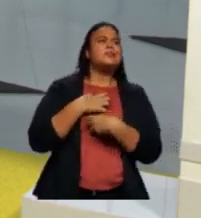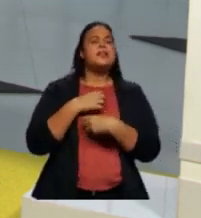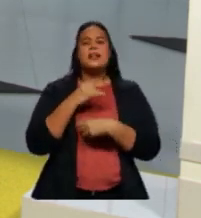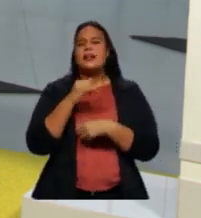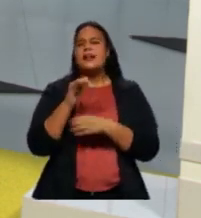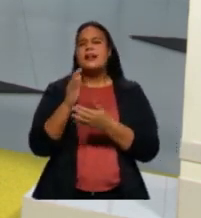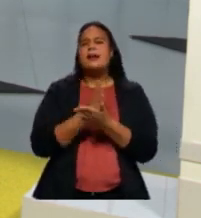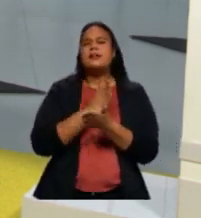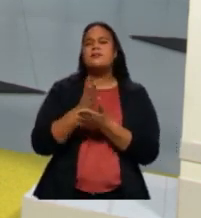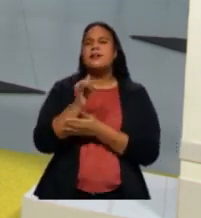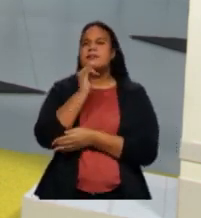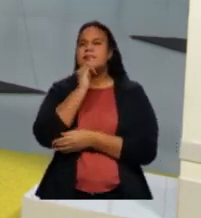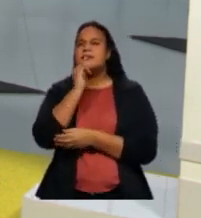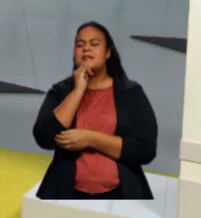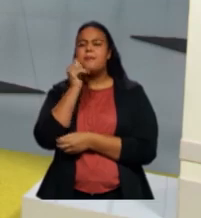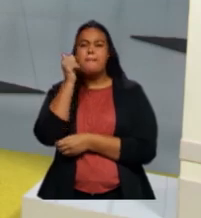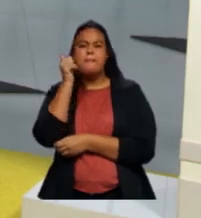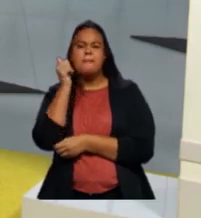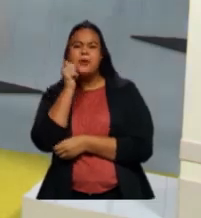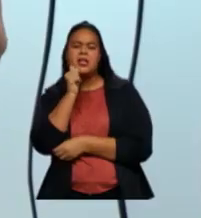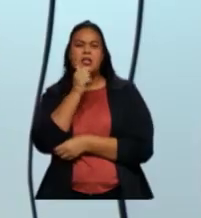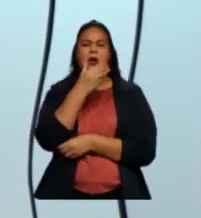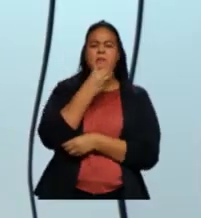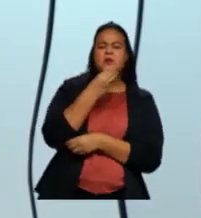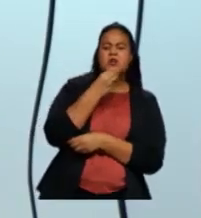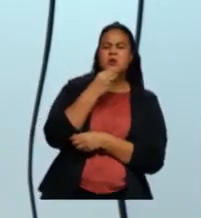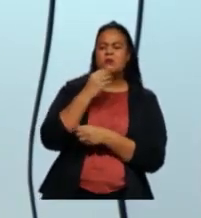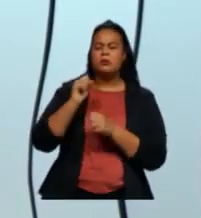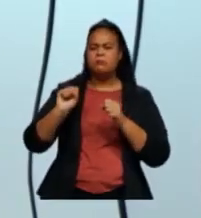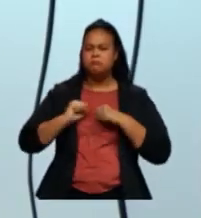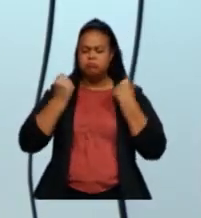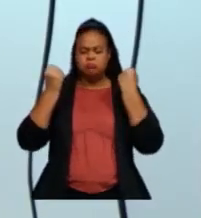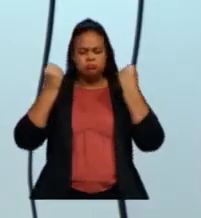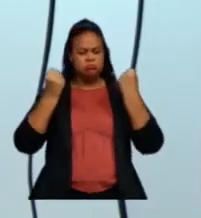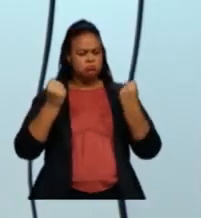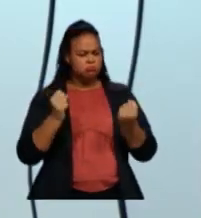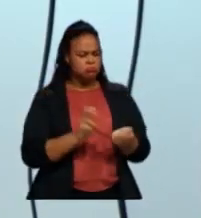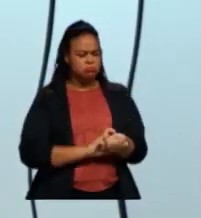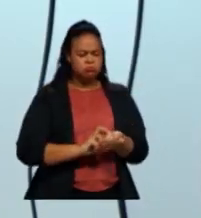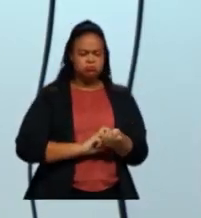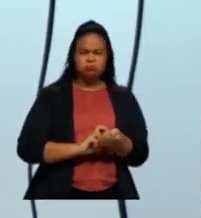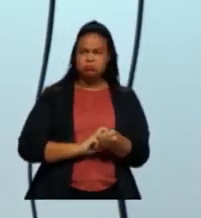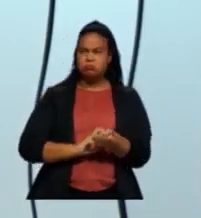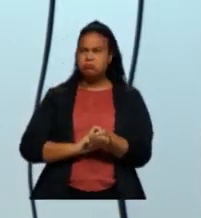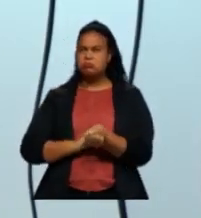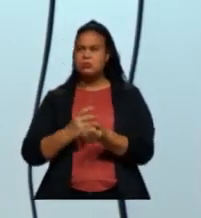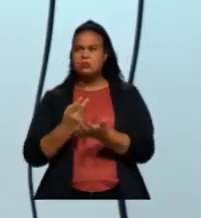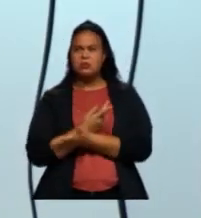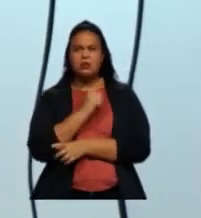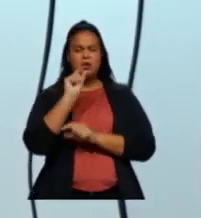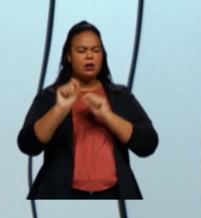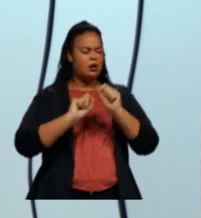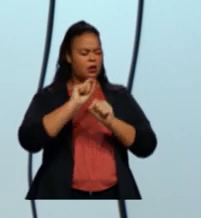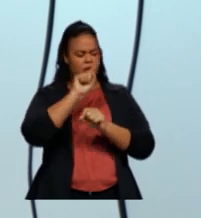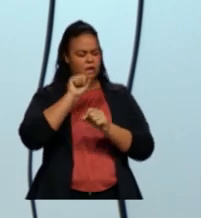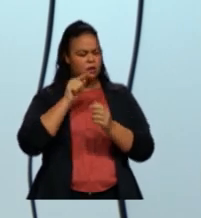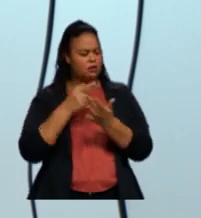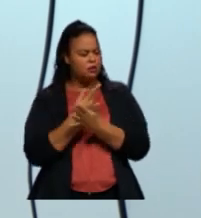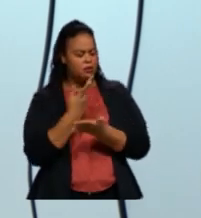ele acorda, ele parece que ninguém está entendendo a sua situação. E ele